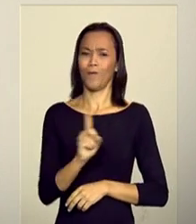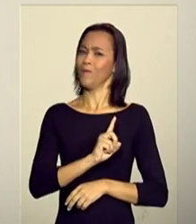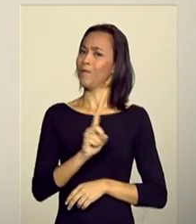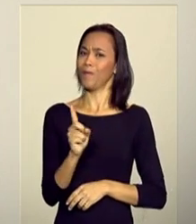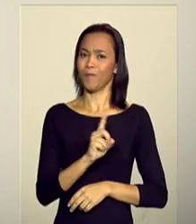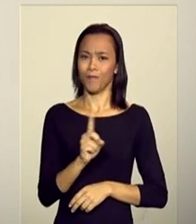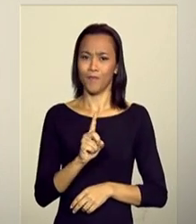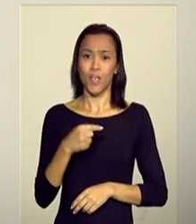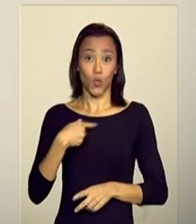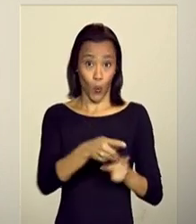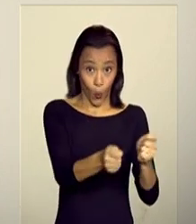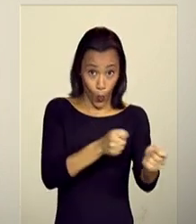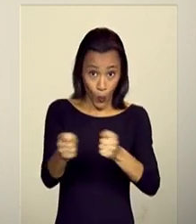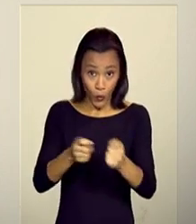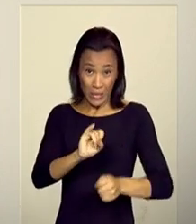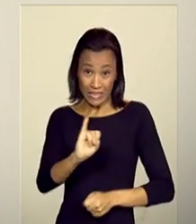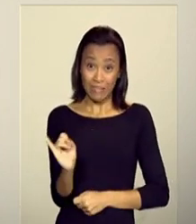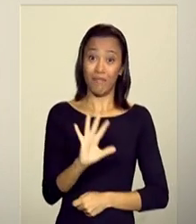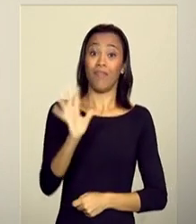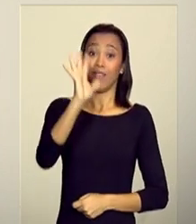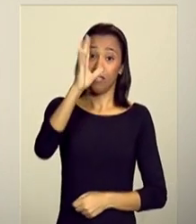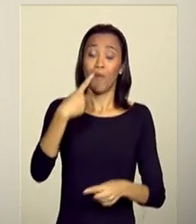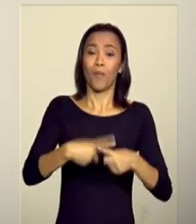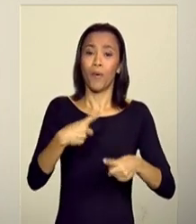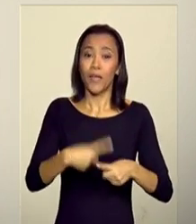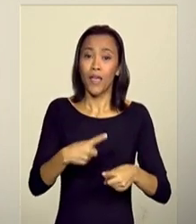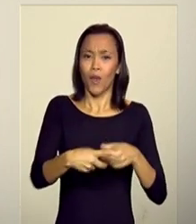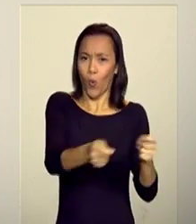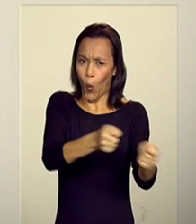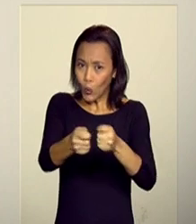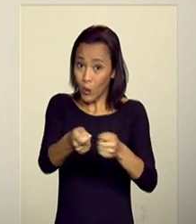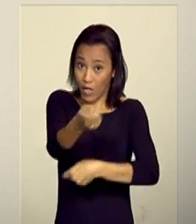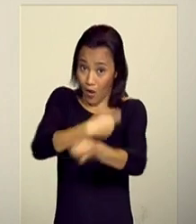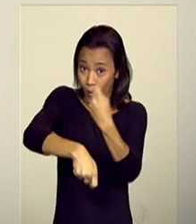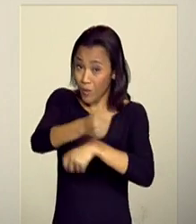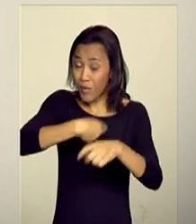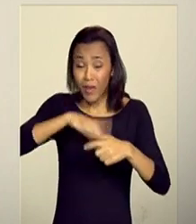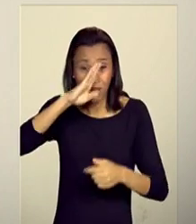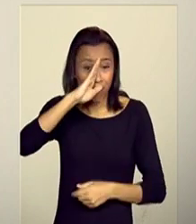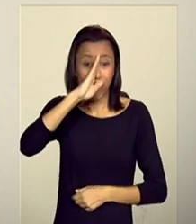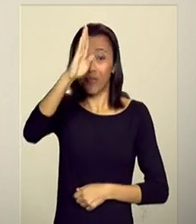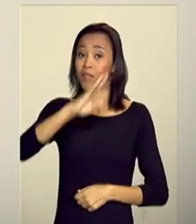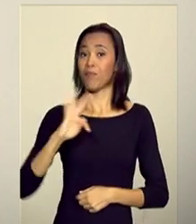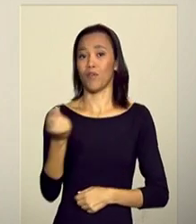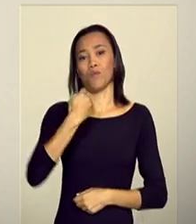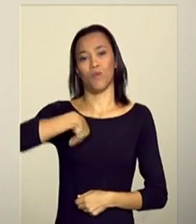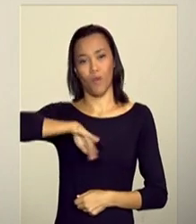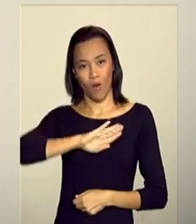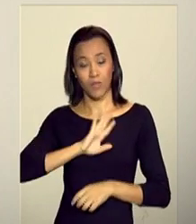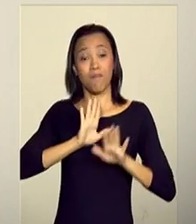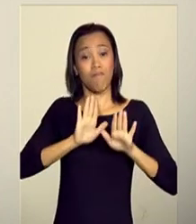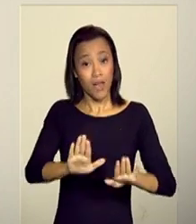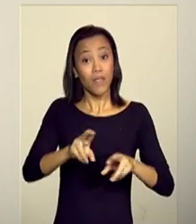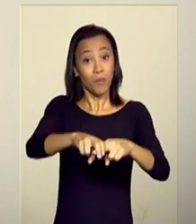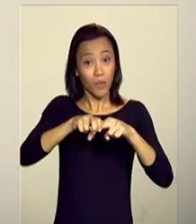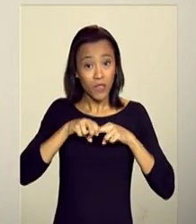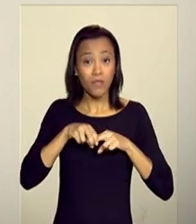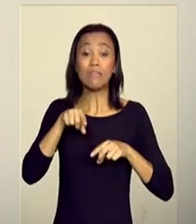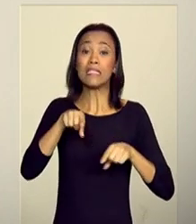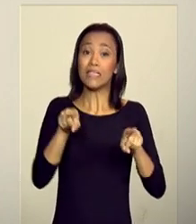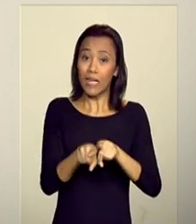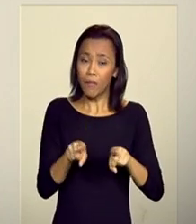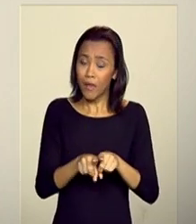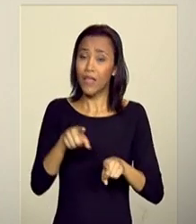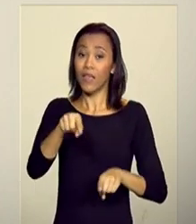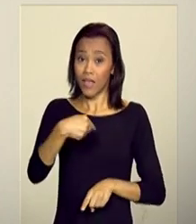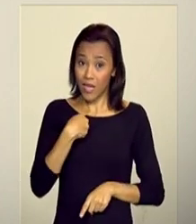só momento do controle da inflação pois a estabilidade da economia fundamental para todos nós mas é por isso também